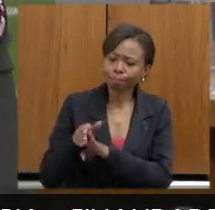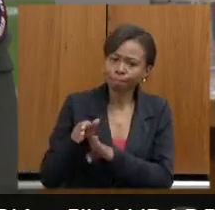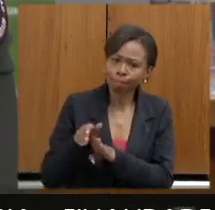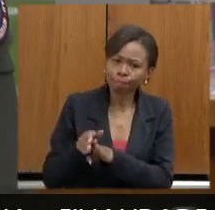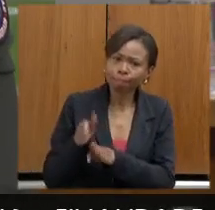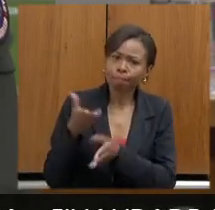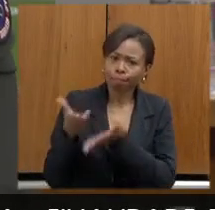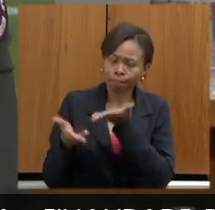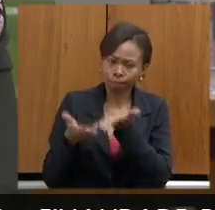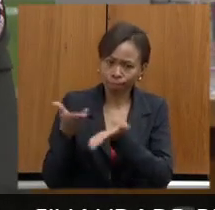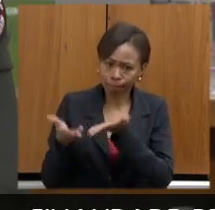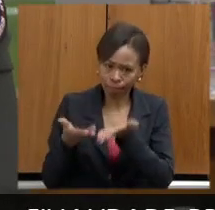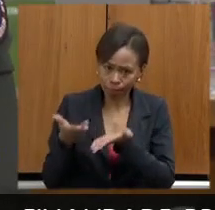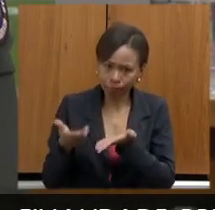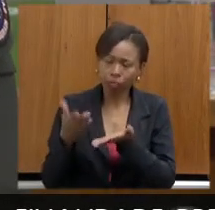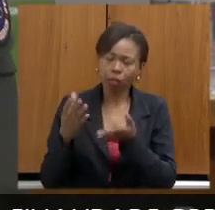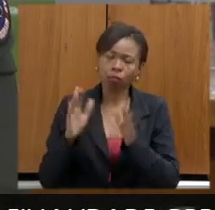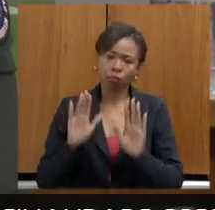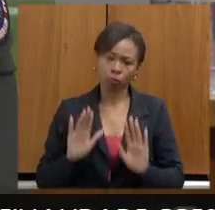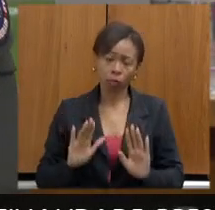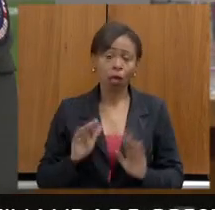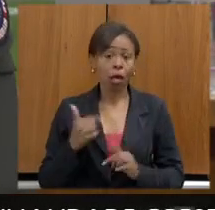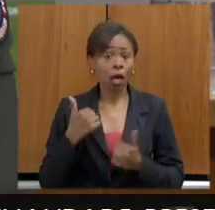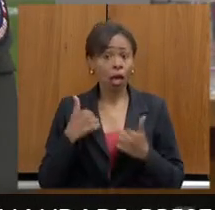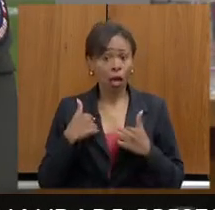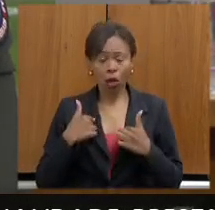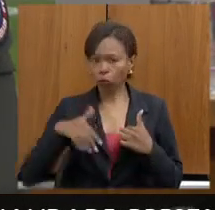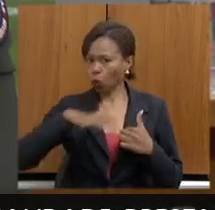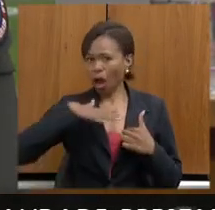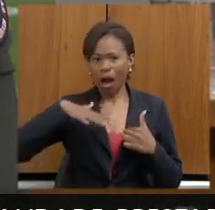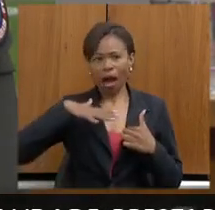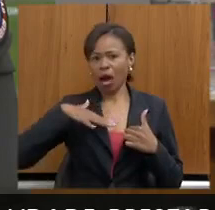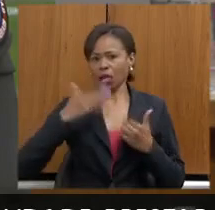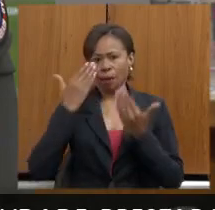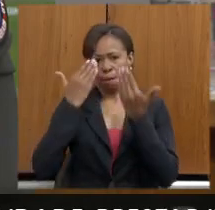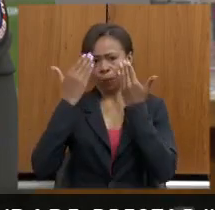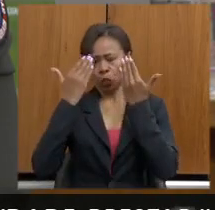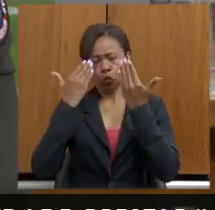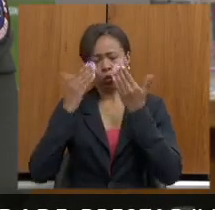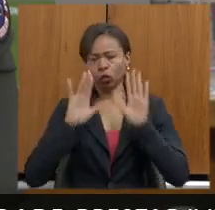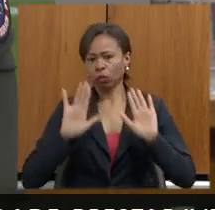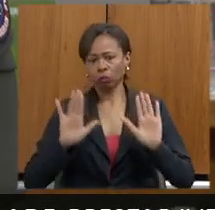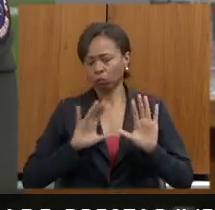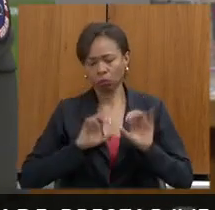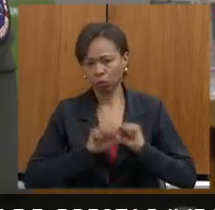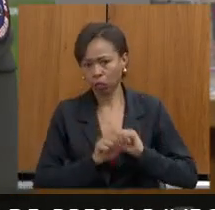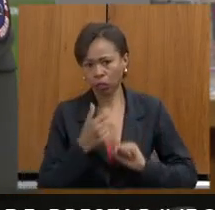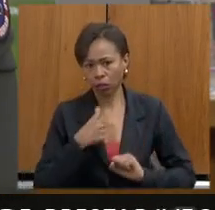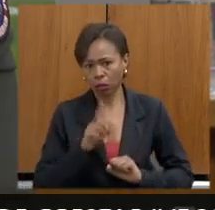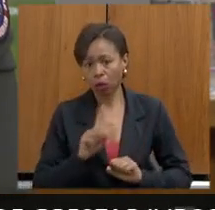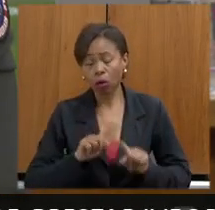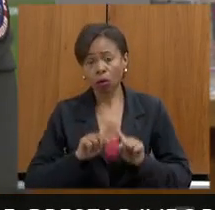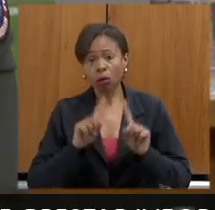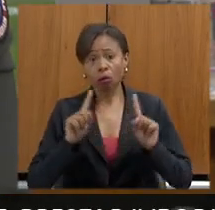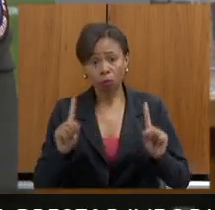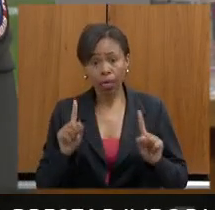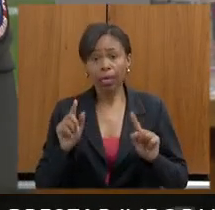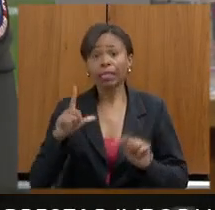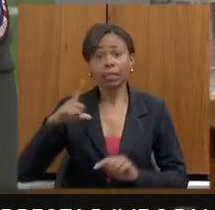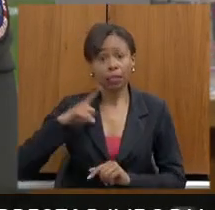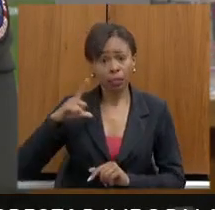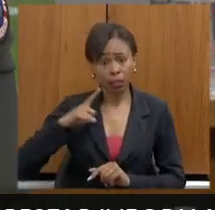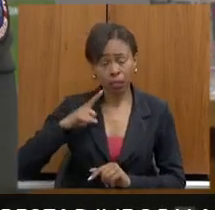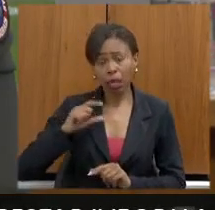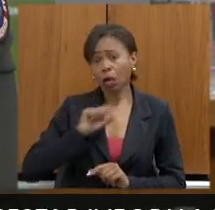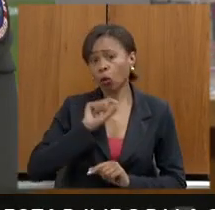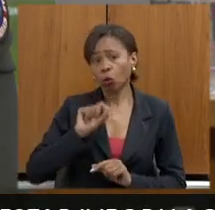existe não sou versado na psicologia né não tenho essa formação mas existe um